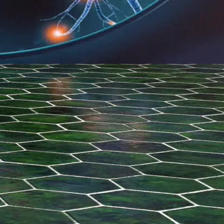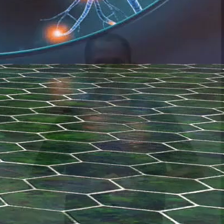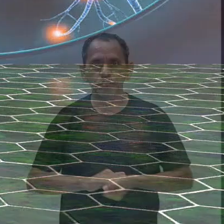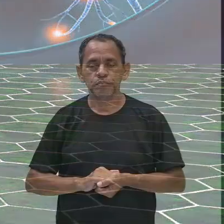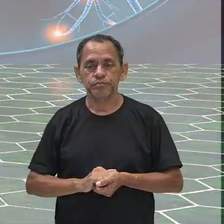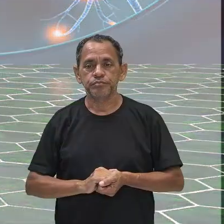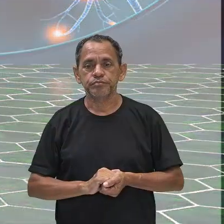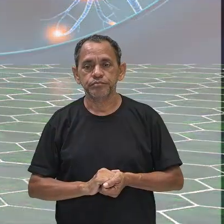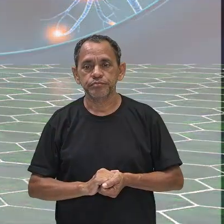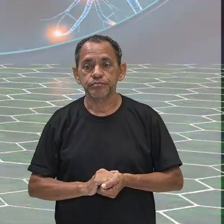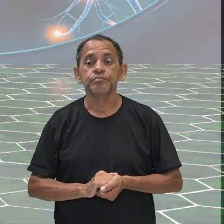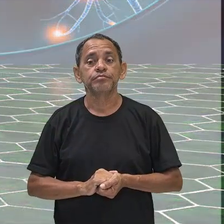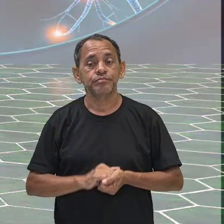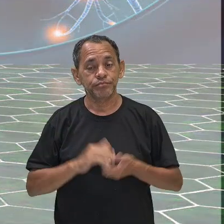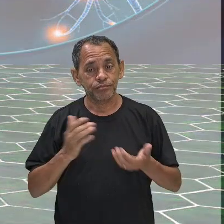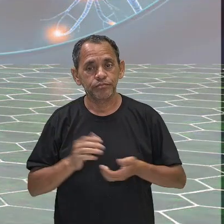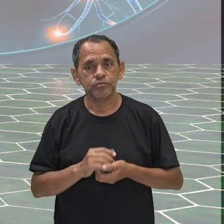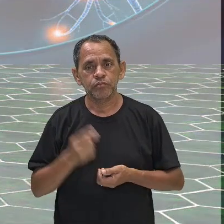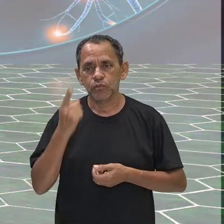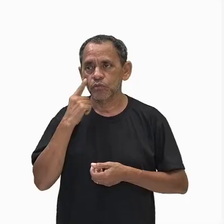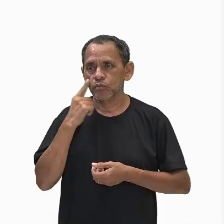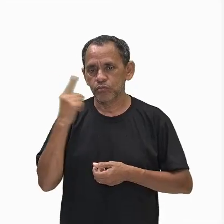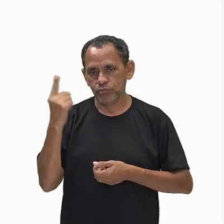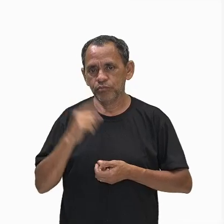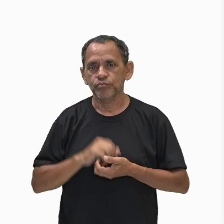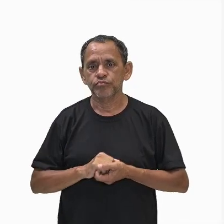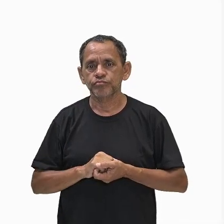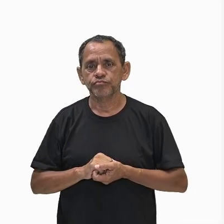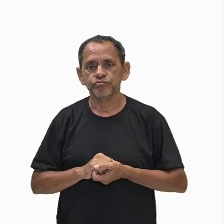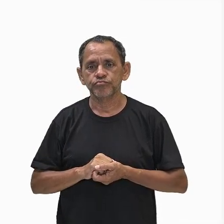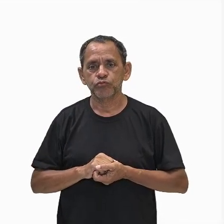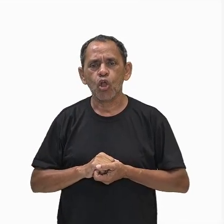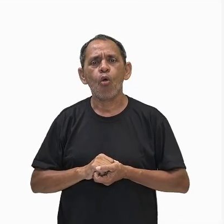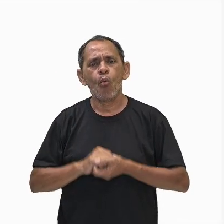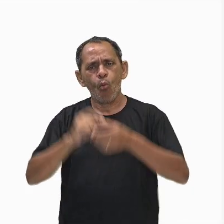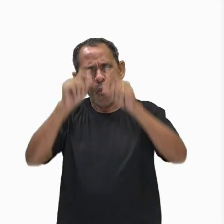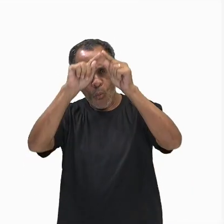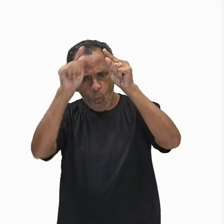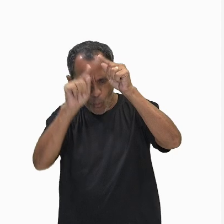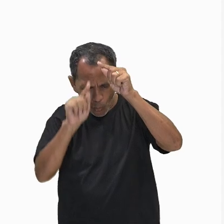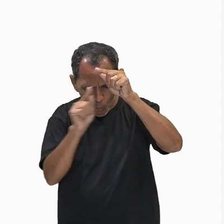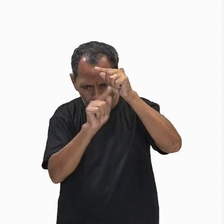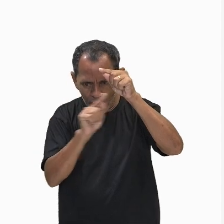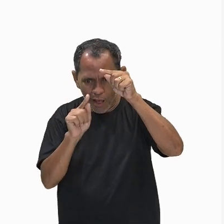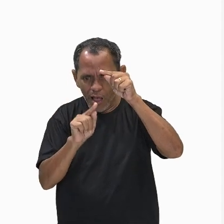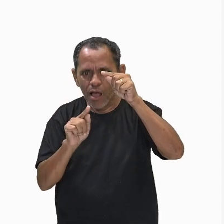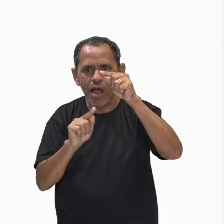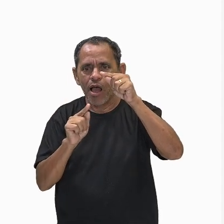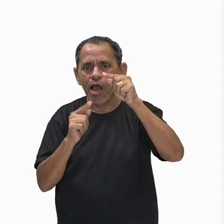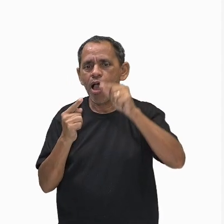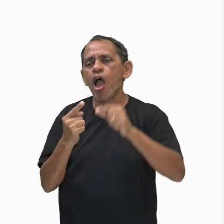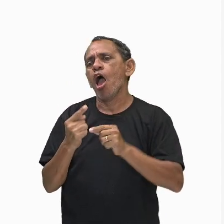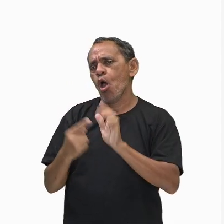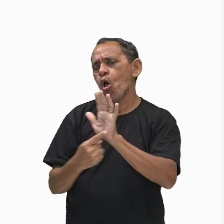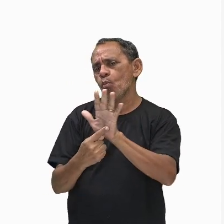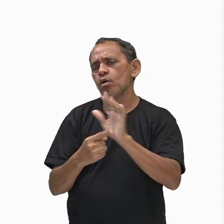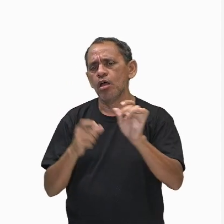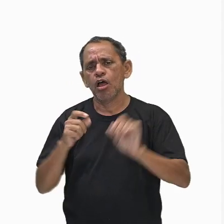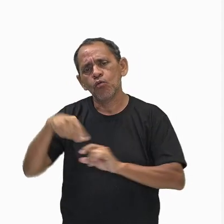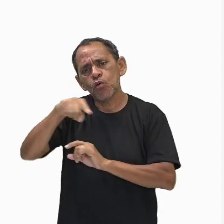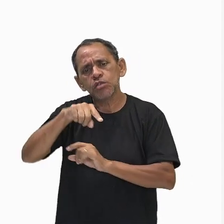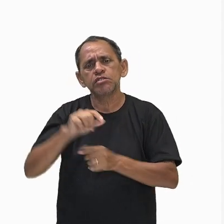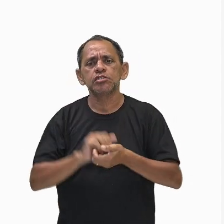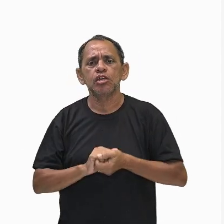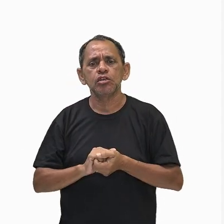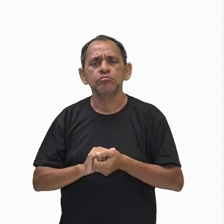eferentes, ok? Vamos ver aí neste organograma aí que vai ser apresentado para você, toda essa divisão aí do sistema